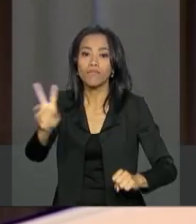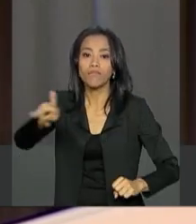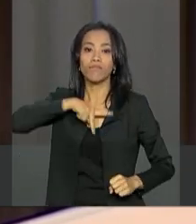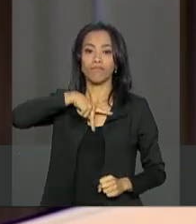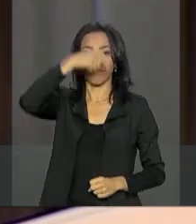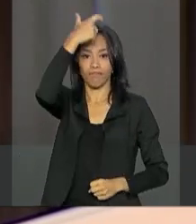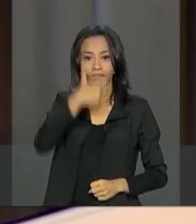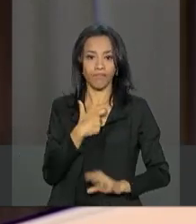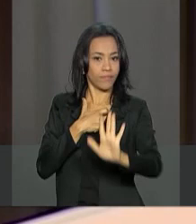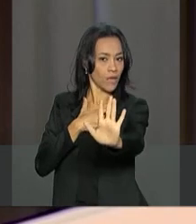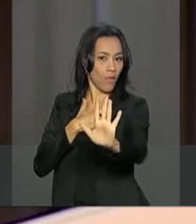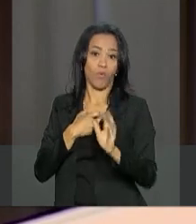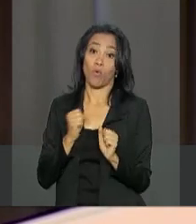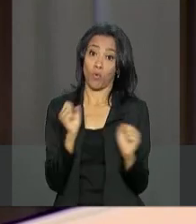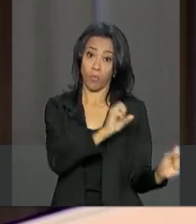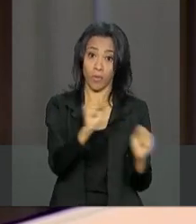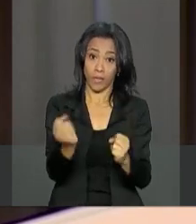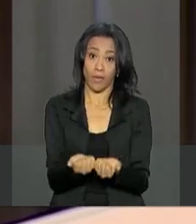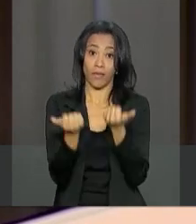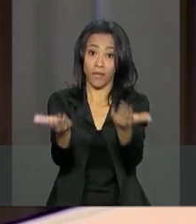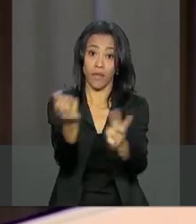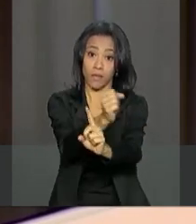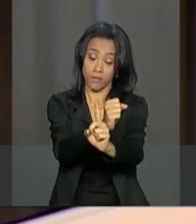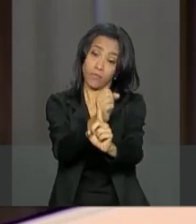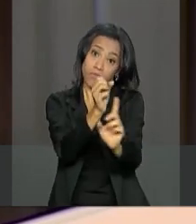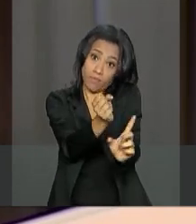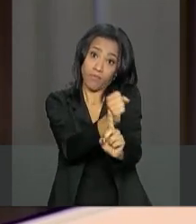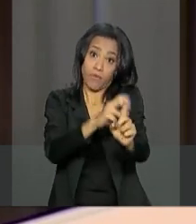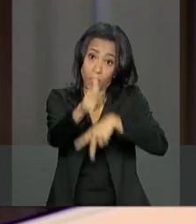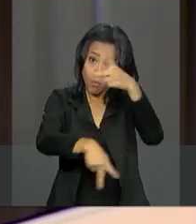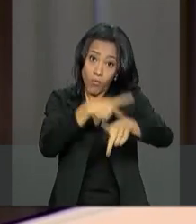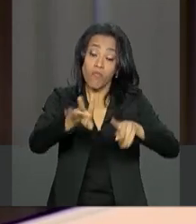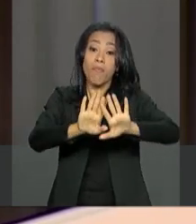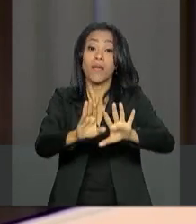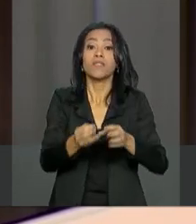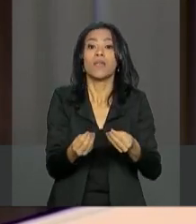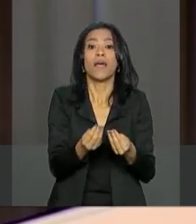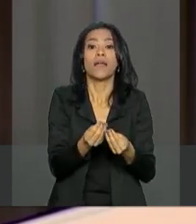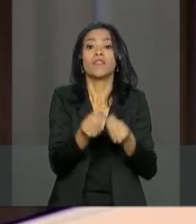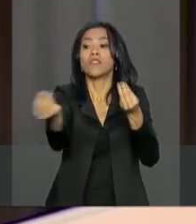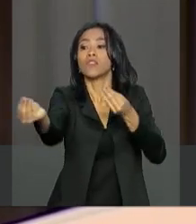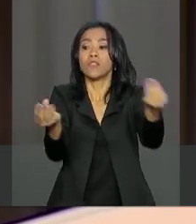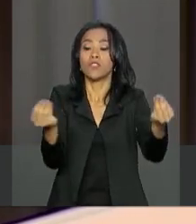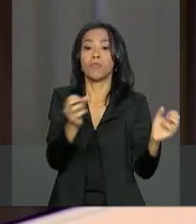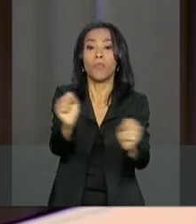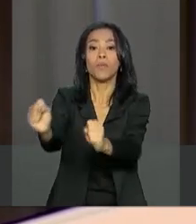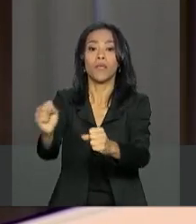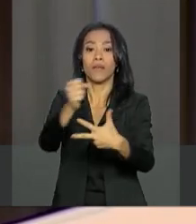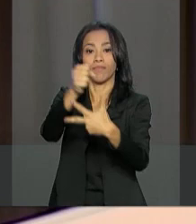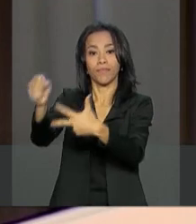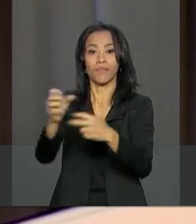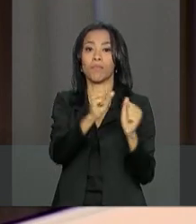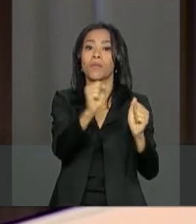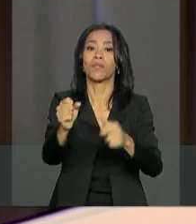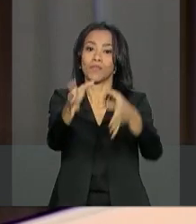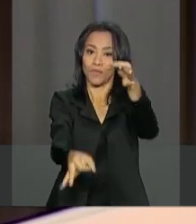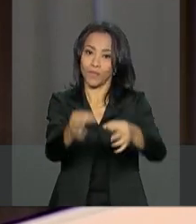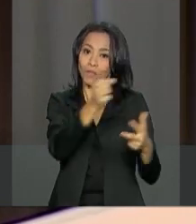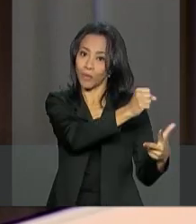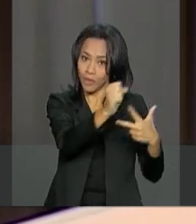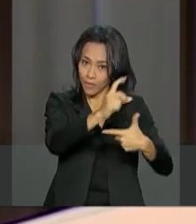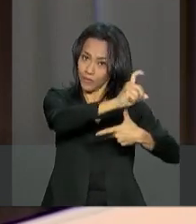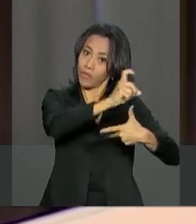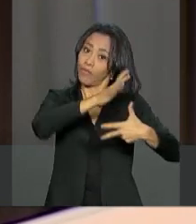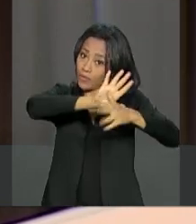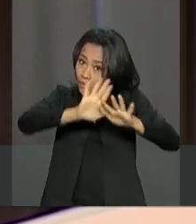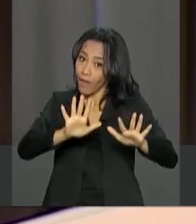poder é do povo. É distribuído por órgãos distintos, executivo, legislativo, judiciário, para cumprir a vontade popular. Esta é a